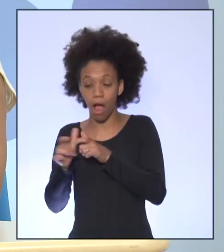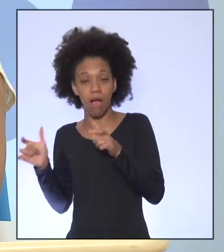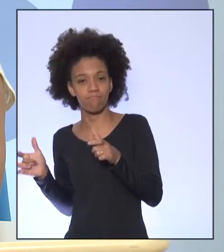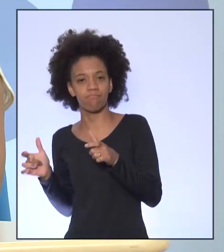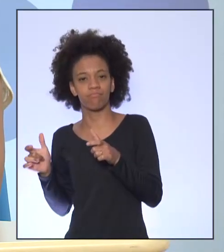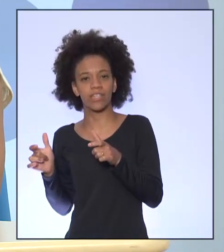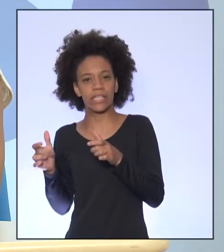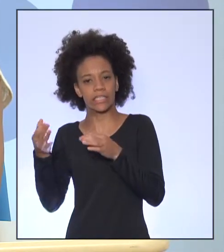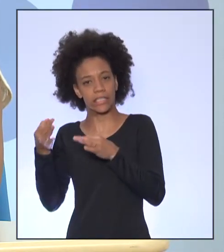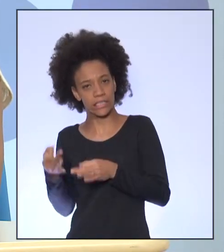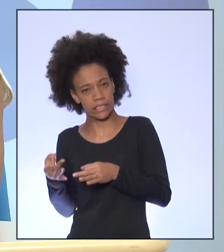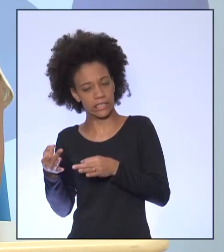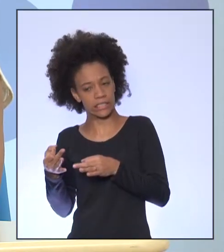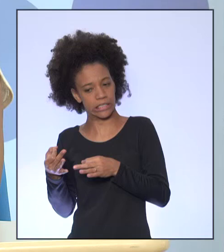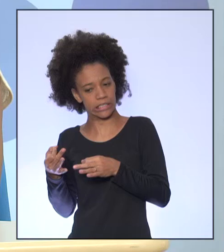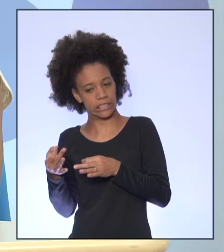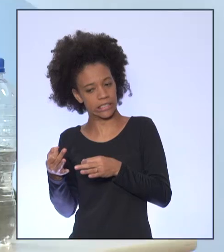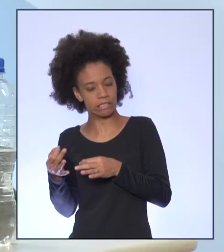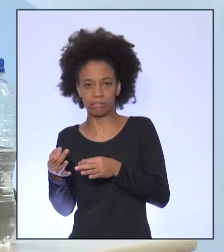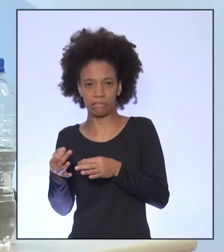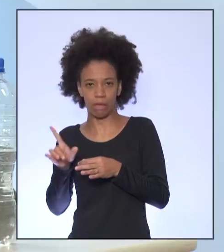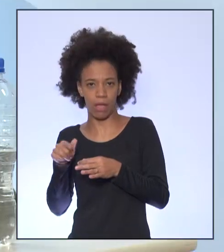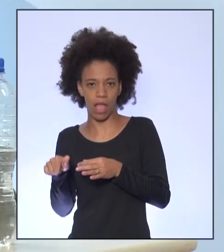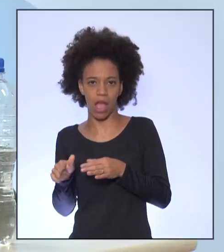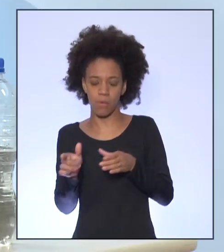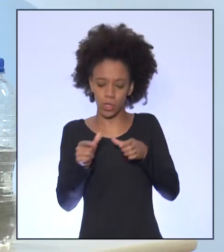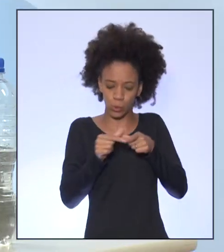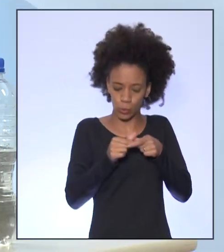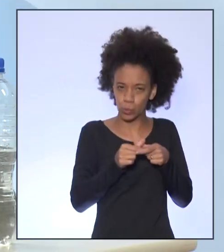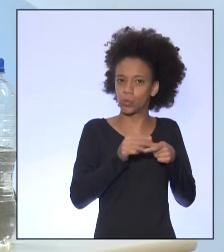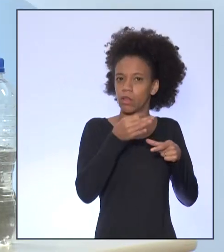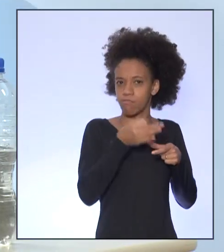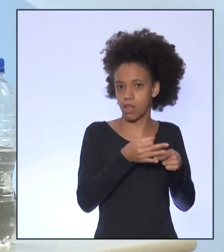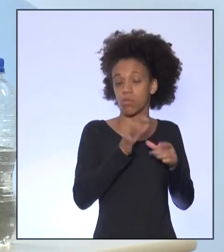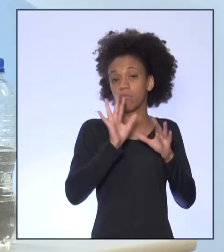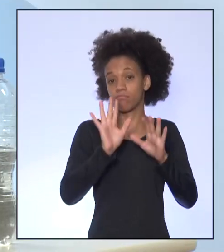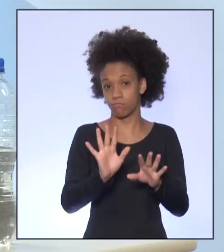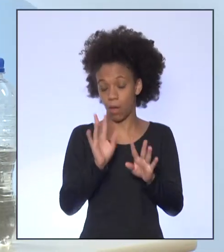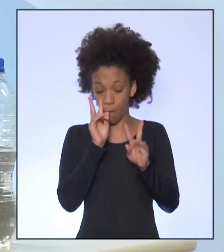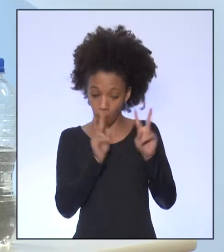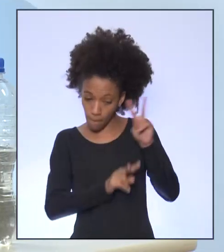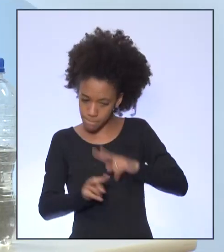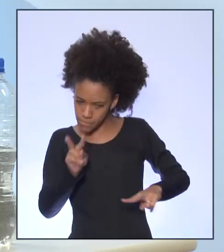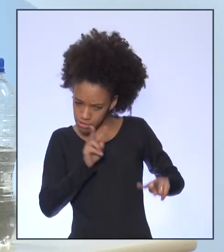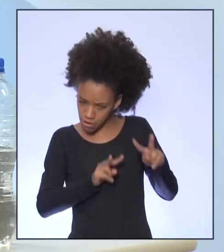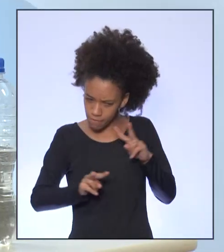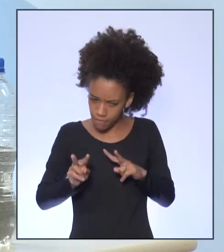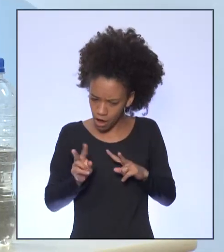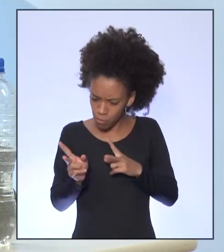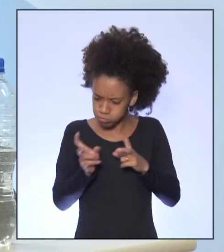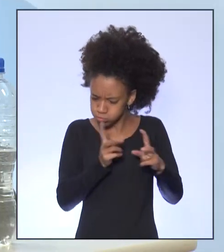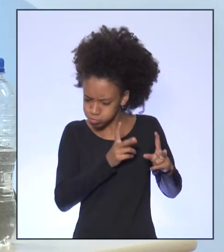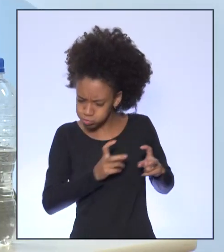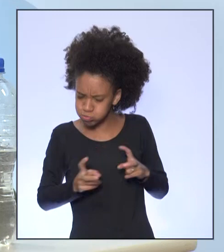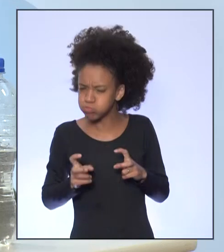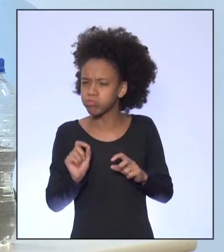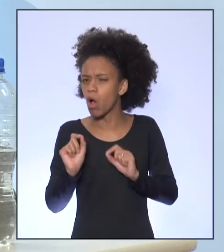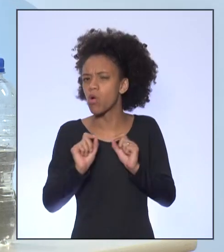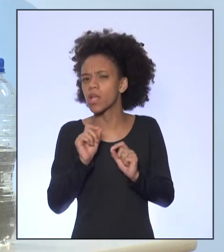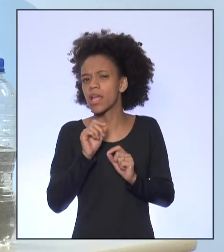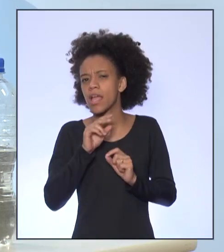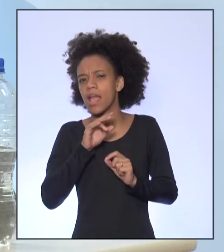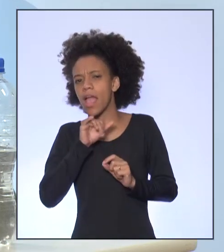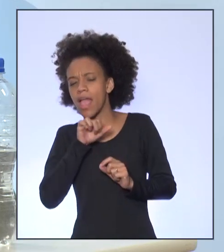erraram, tá? Então, quando a gente vai observar a transformação, é claro que a gente tem que observar as evidências, né? O que são as evidências?